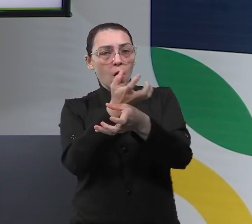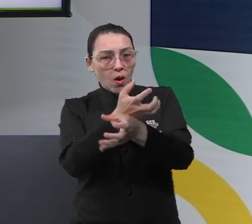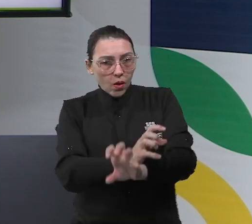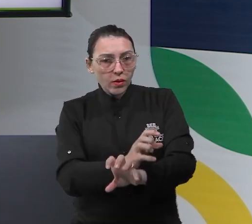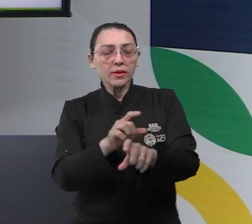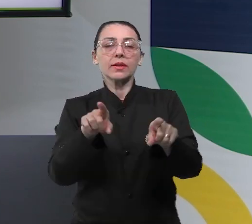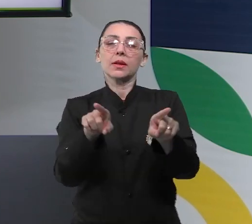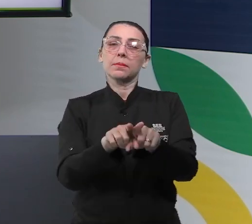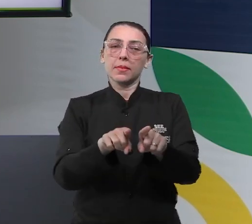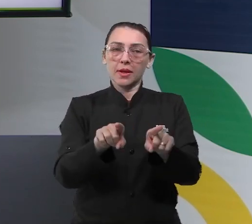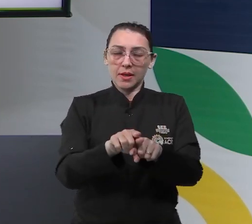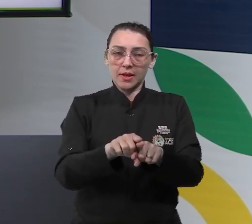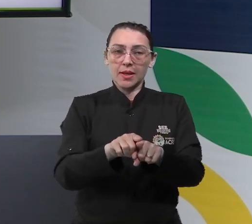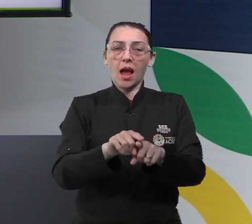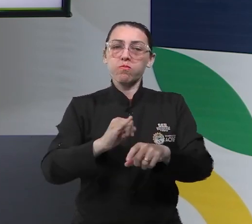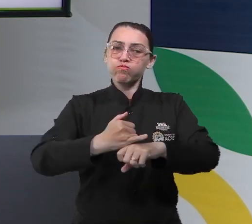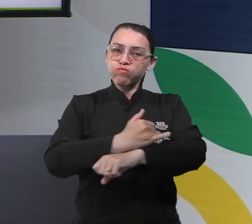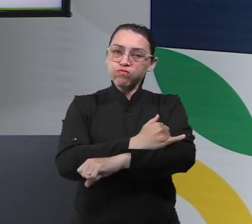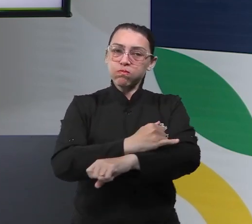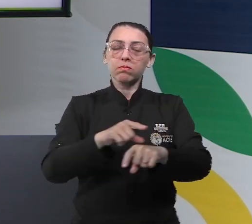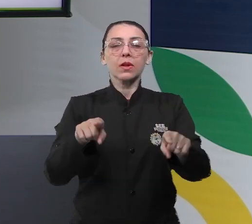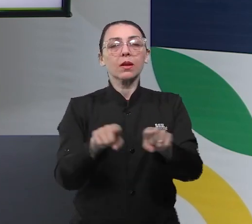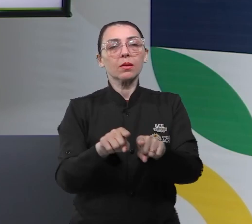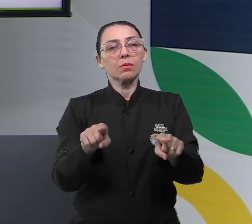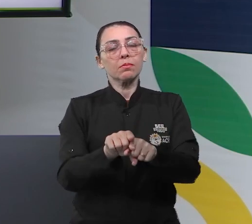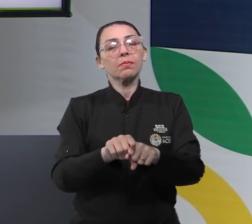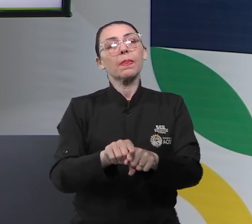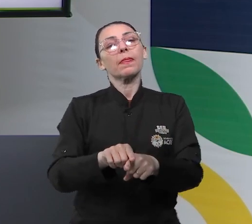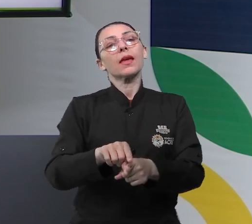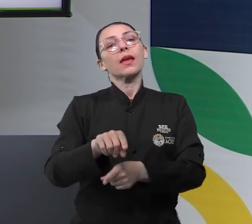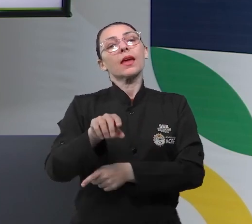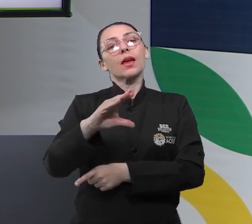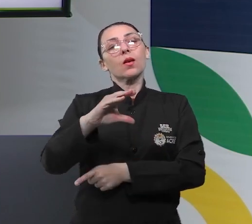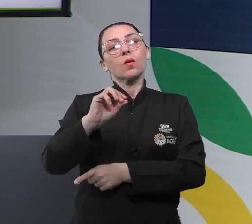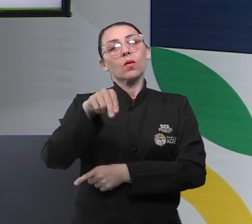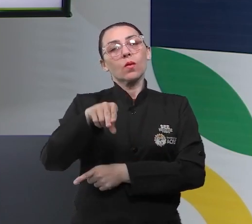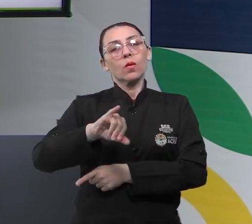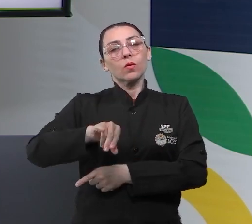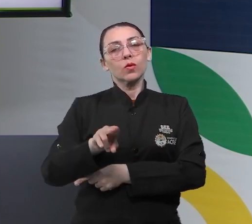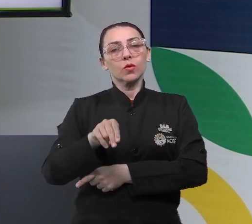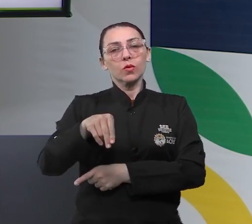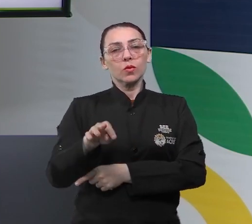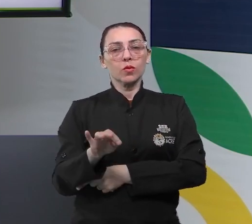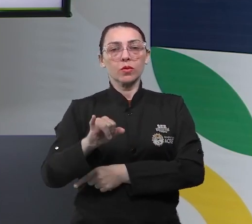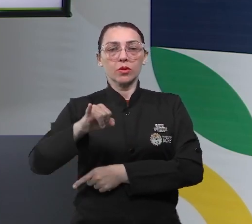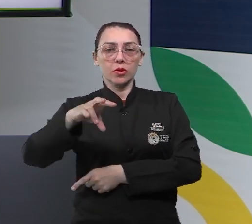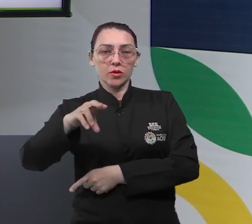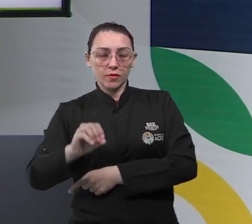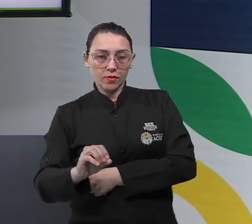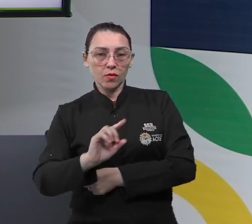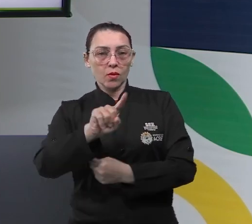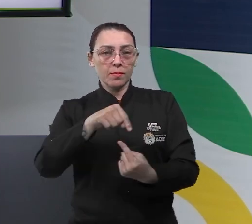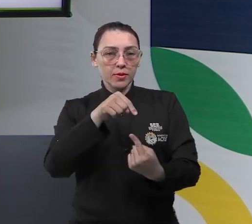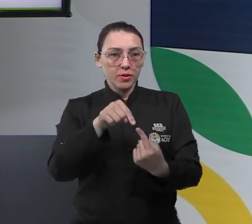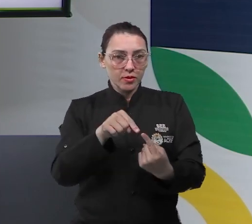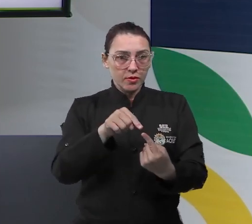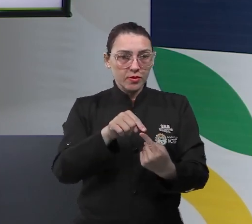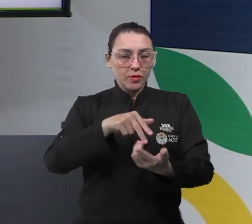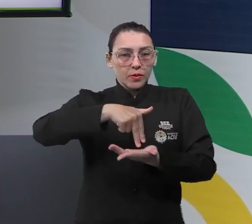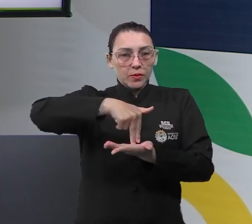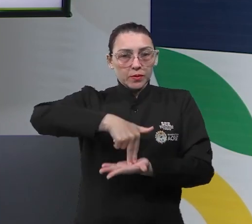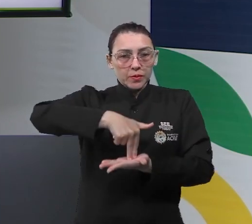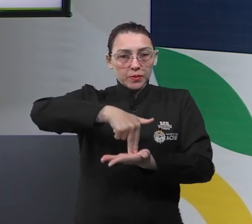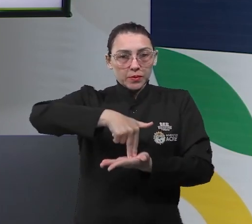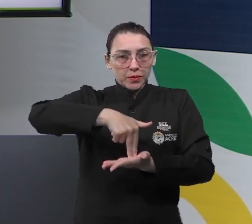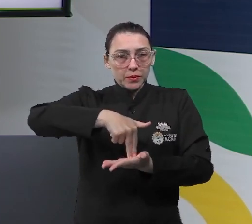um tecido. E a gordura também é considerado um tecido conjuntivo. Todos ali com a função de